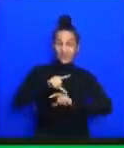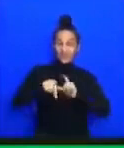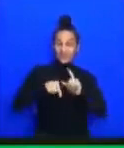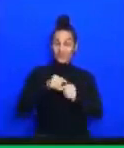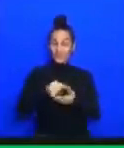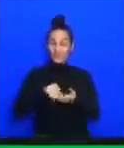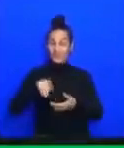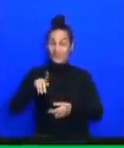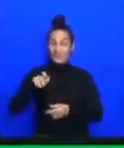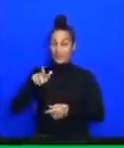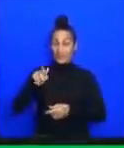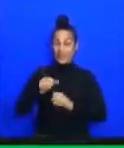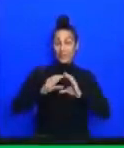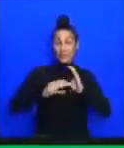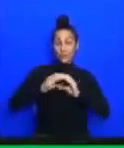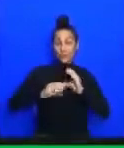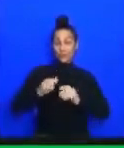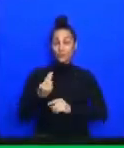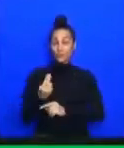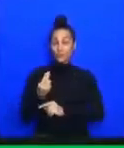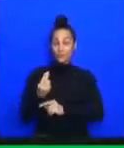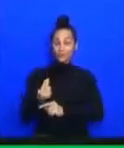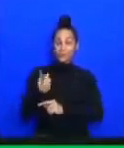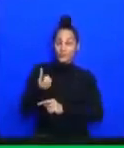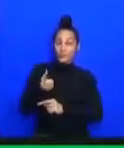sorteio da Mega Sena. Esse é o concurso